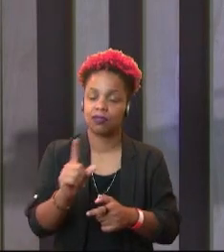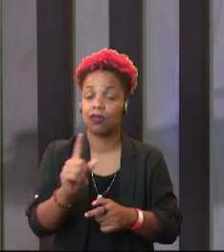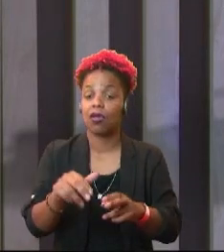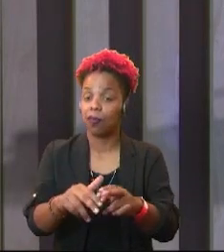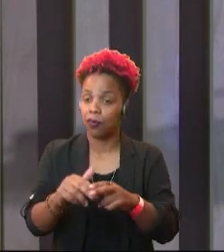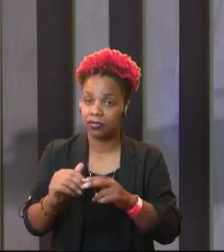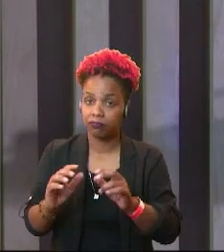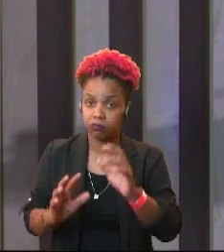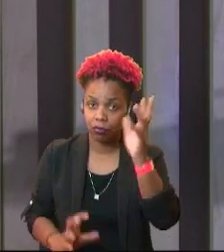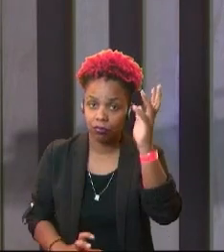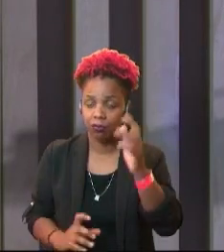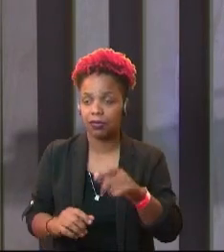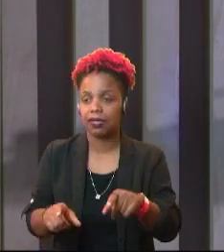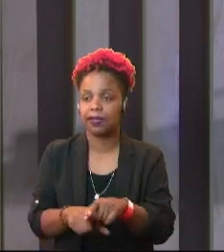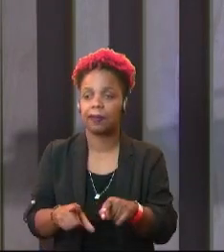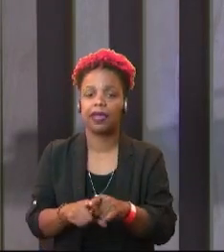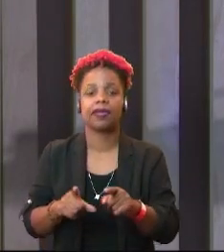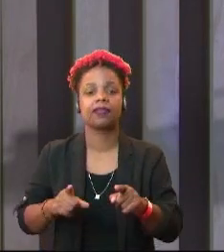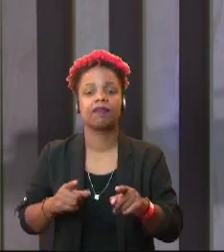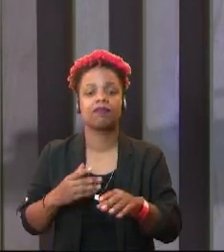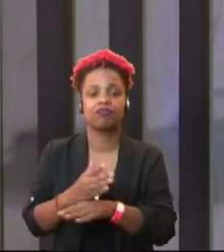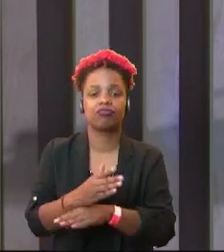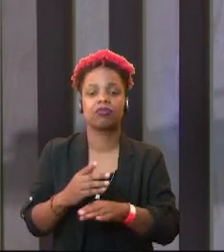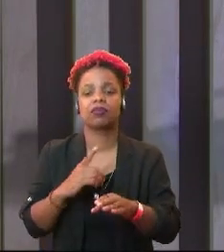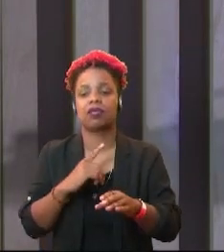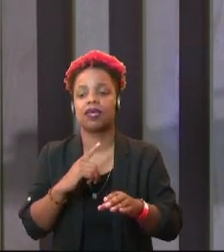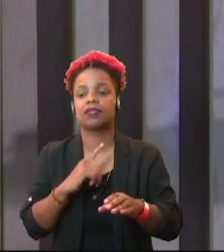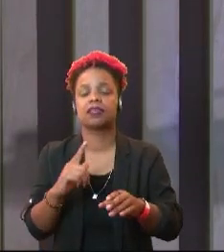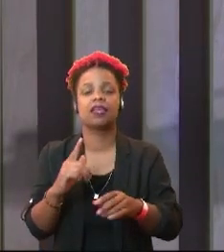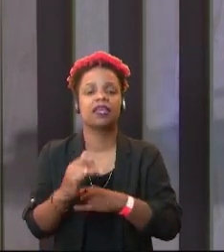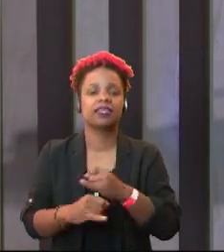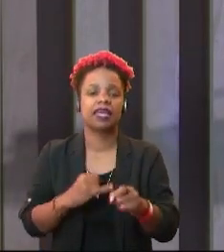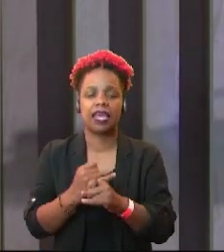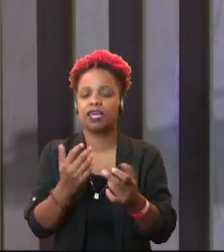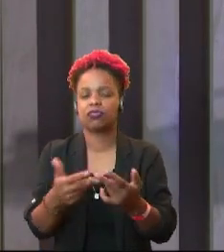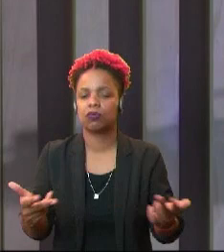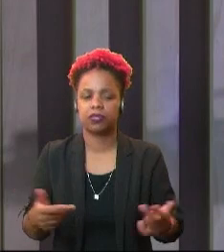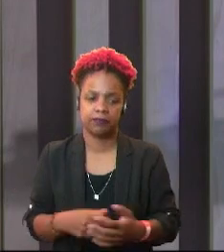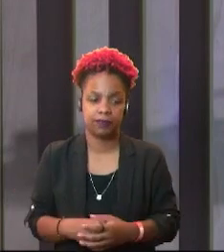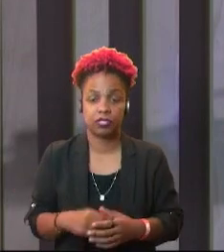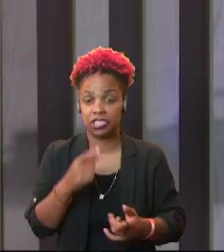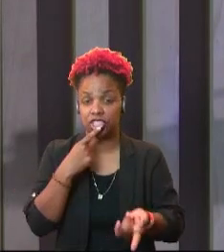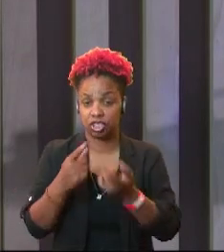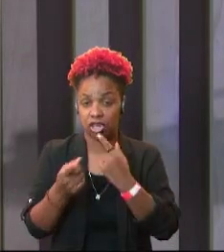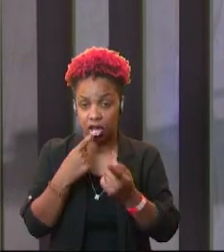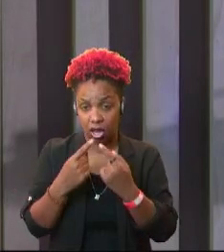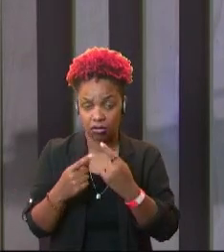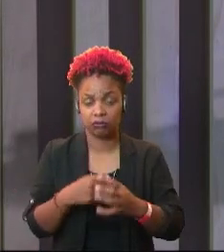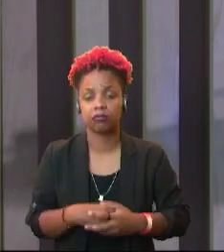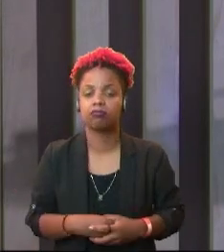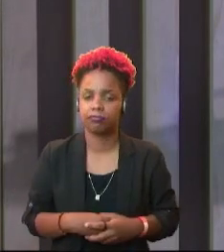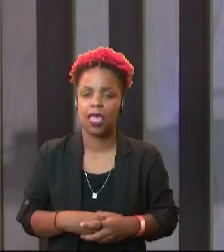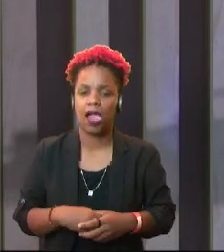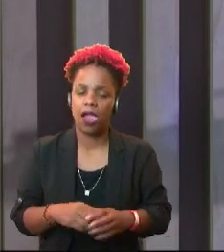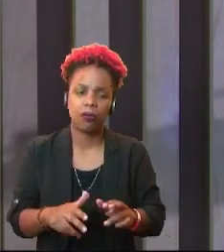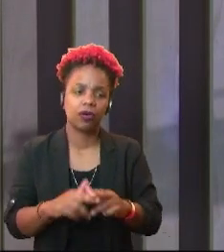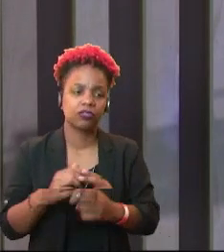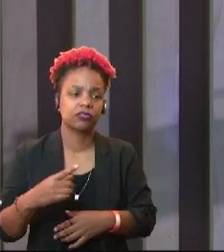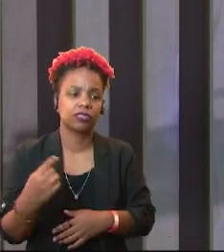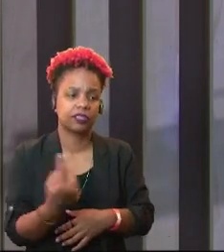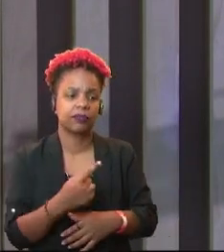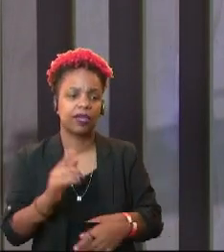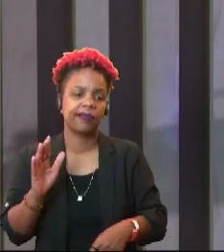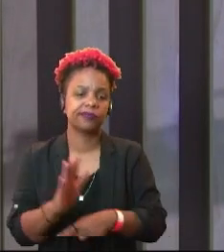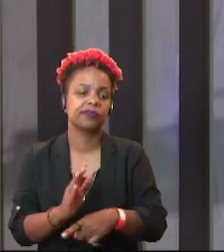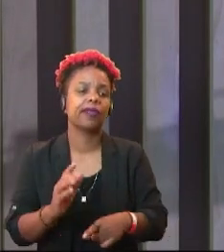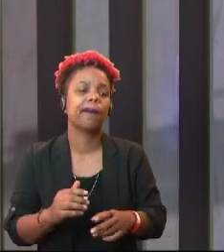climática, cibernética e ameaças cibernéticas. E nós temos diálogo com esses países sobre esses desafios comuns e nós também